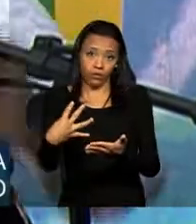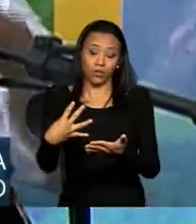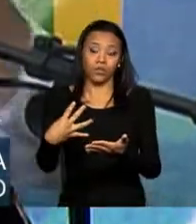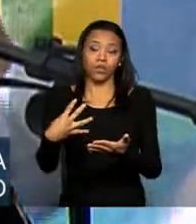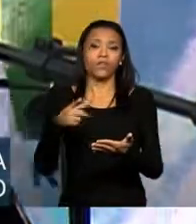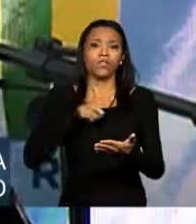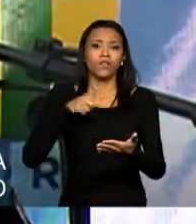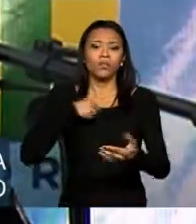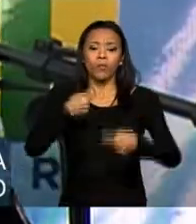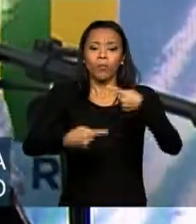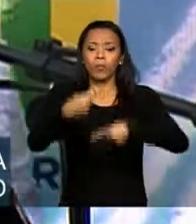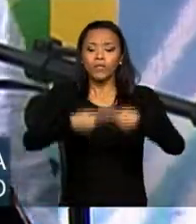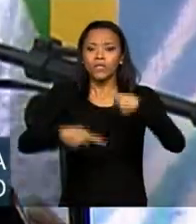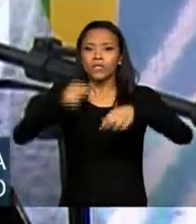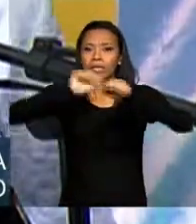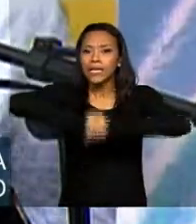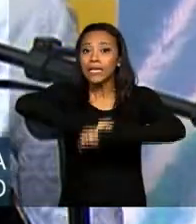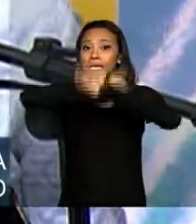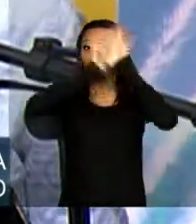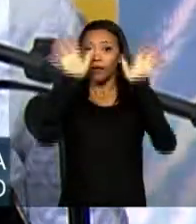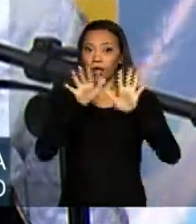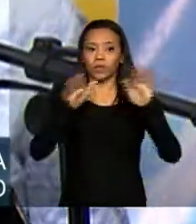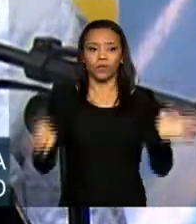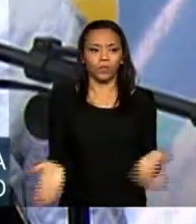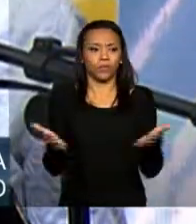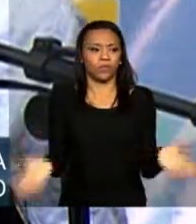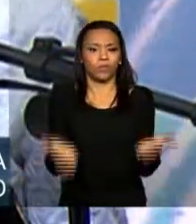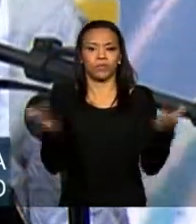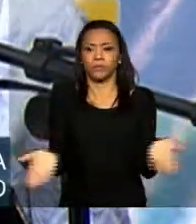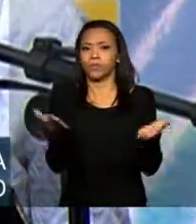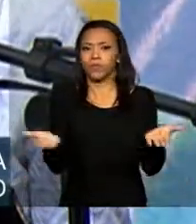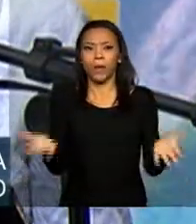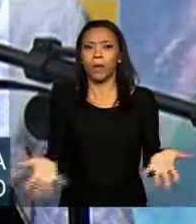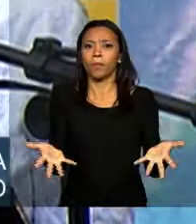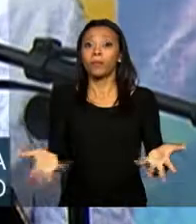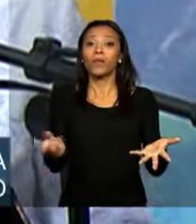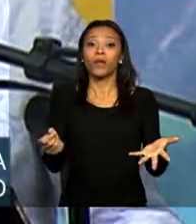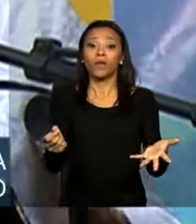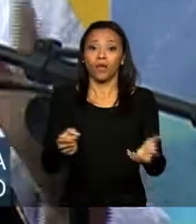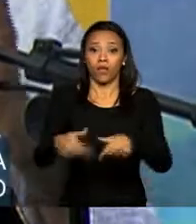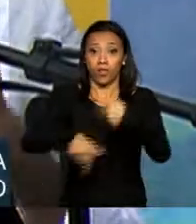uma política Clara de fomento à produção da Agricultura Familiar